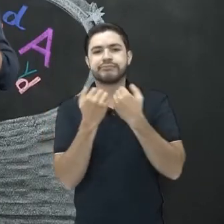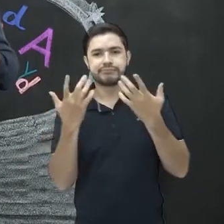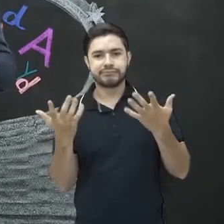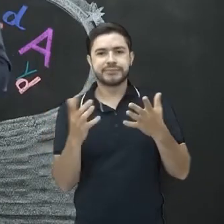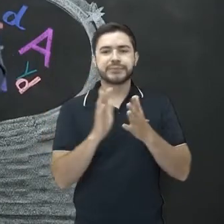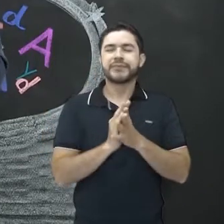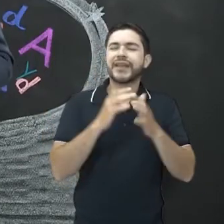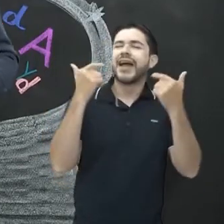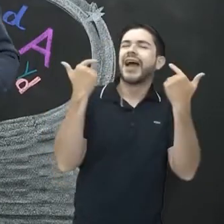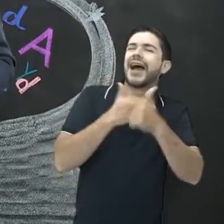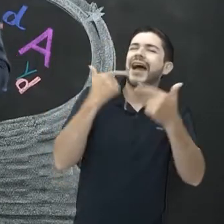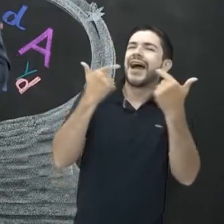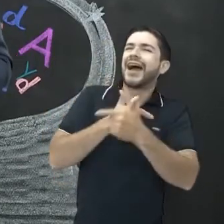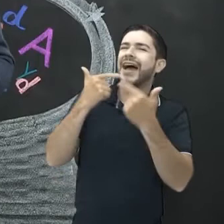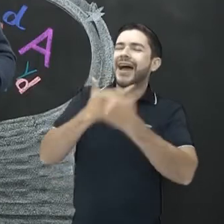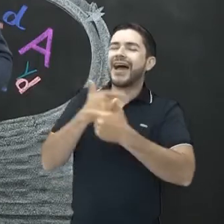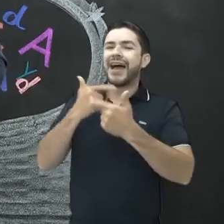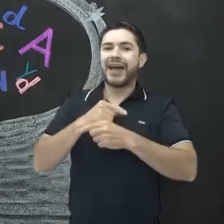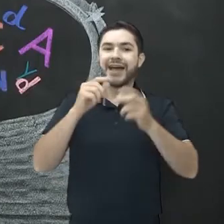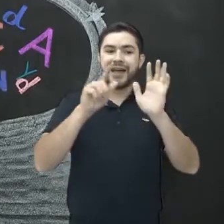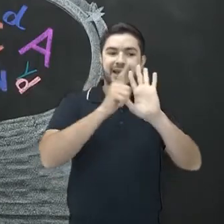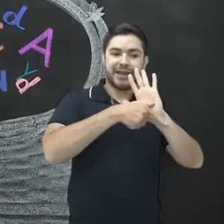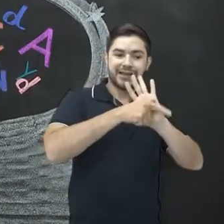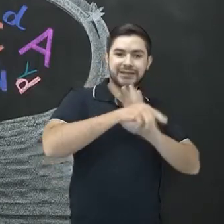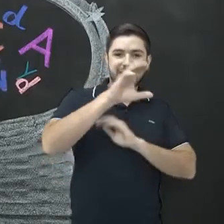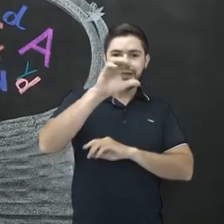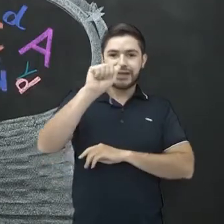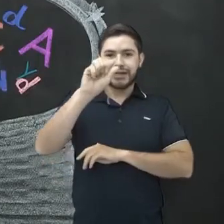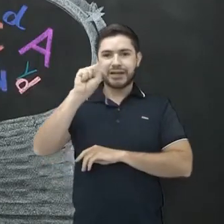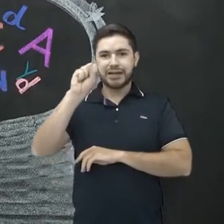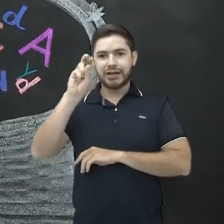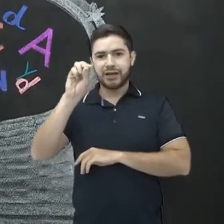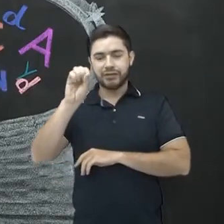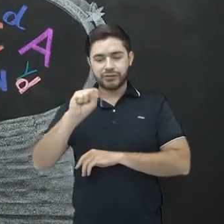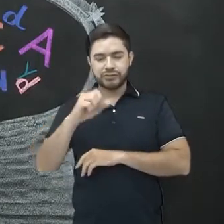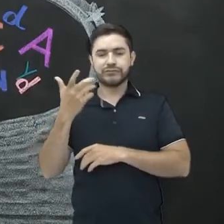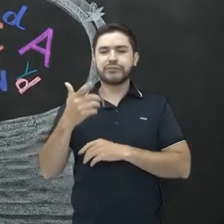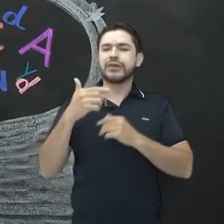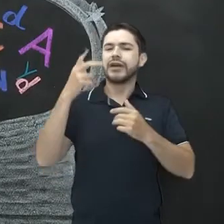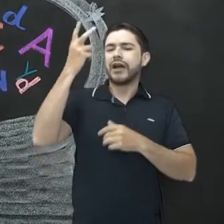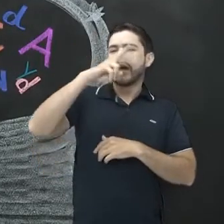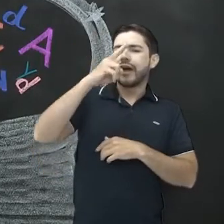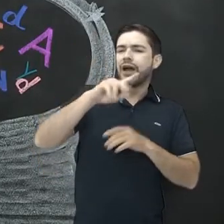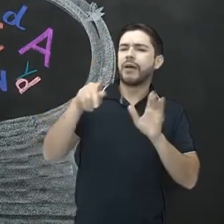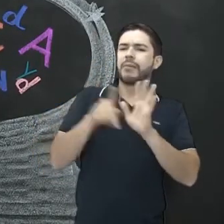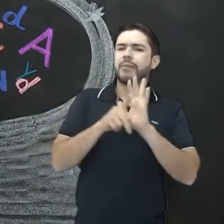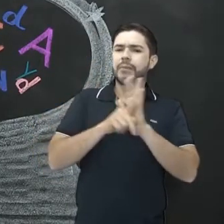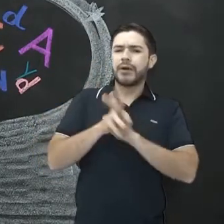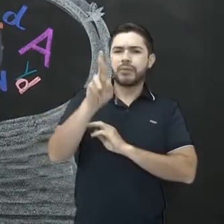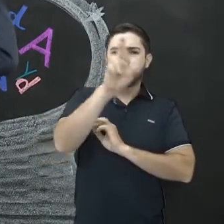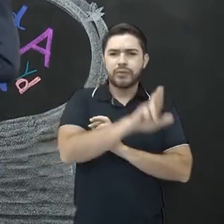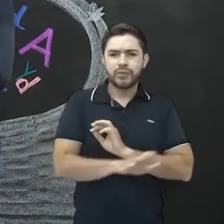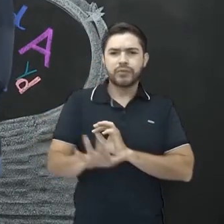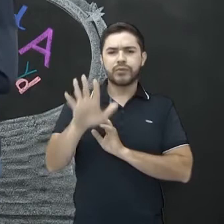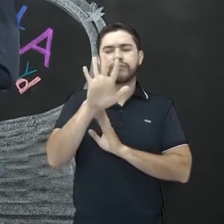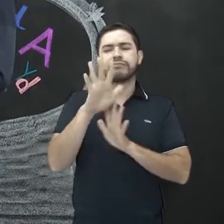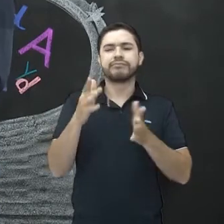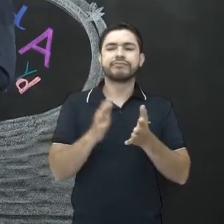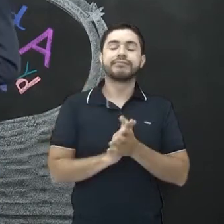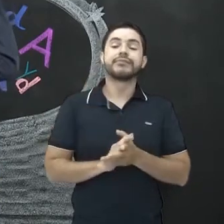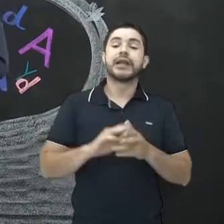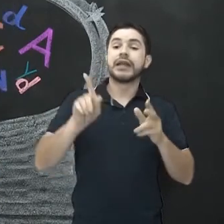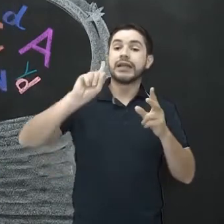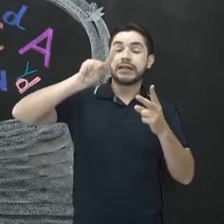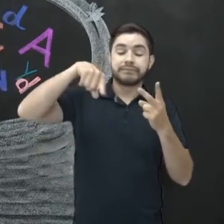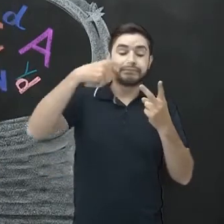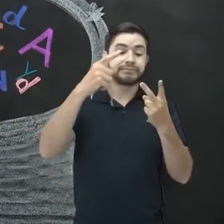histórias engraçadas, divertidas, fantásticas, marcadas pela oralidade e pelo regionalismo. Outro gênero muito